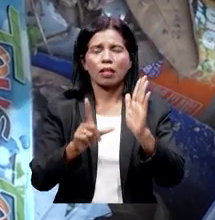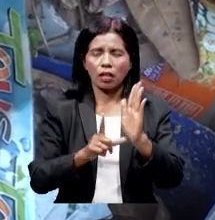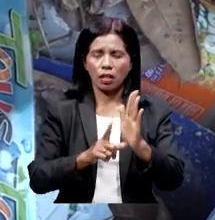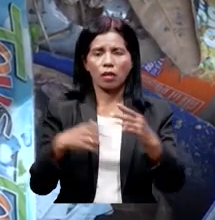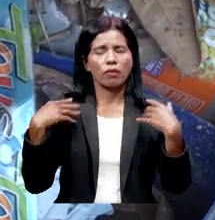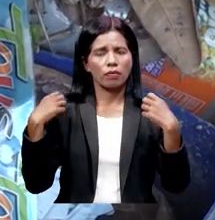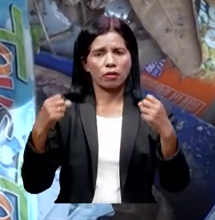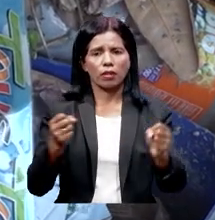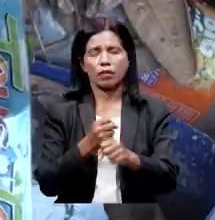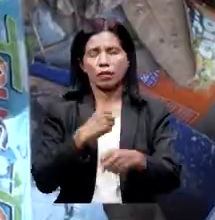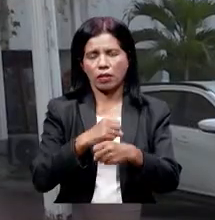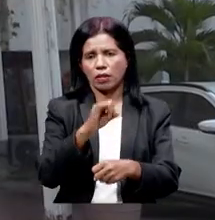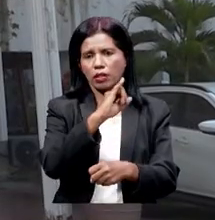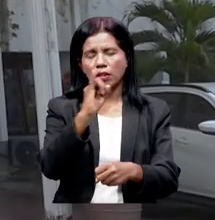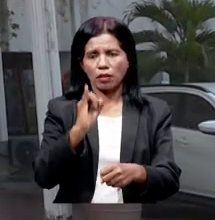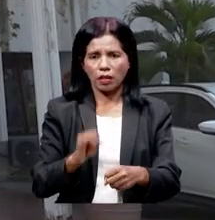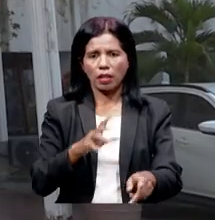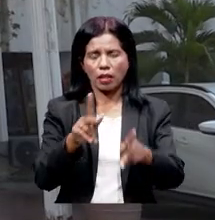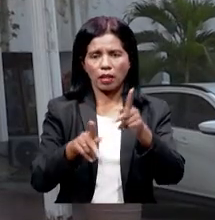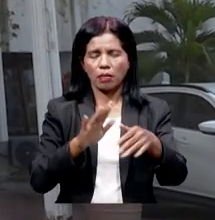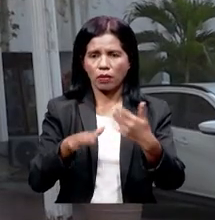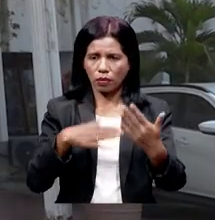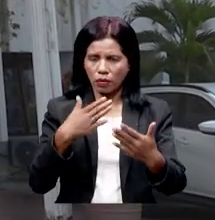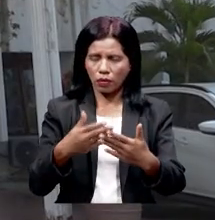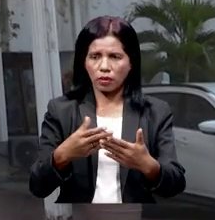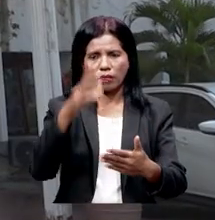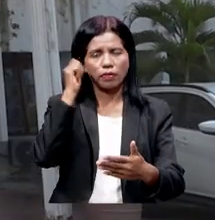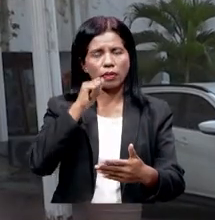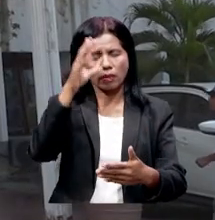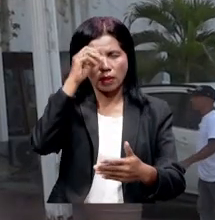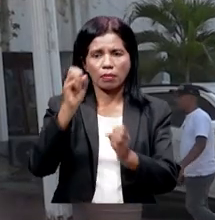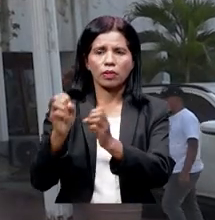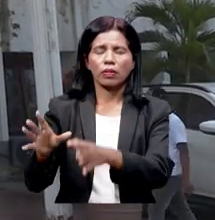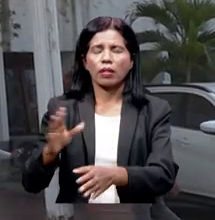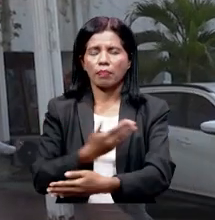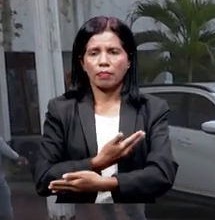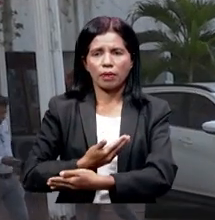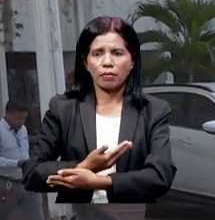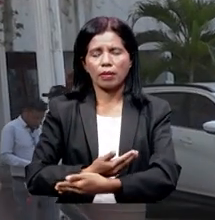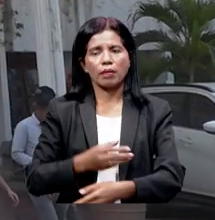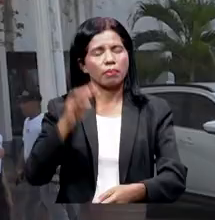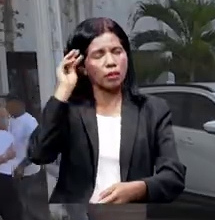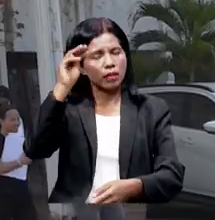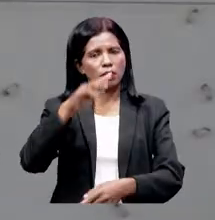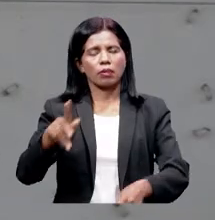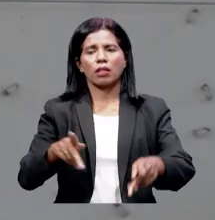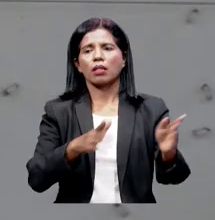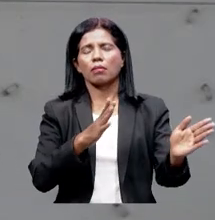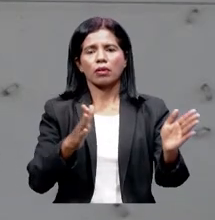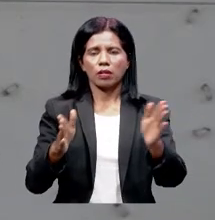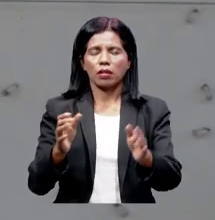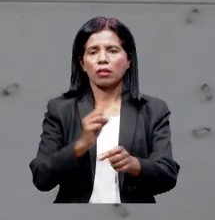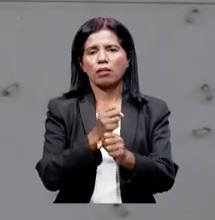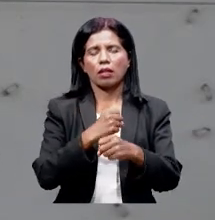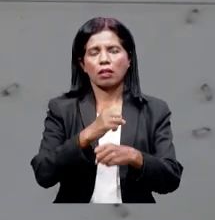Hela, atu halo julgamento ba suspeito no suspeita sira nebe soe bebê, mai bem Ministério Público se fraco ia processo